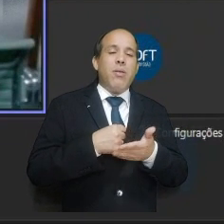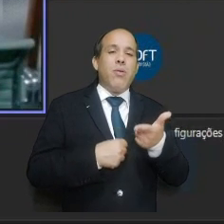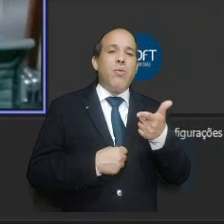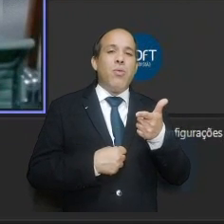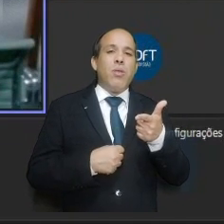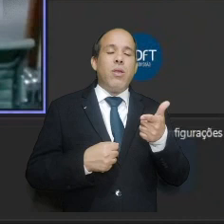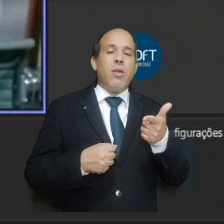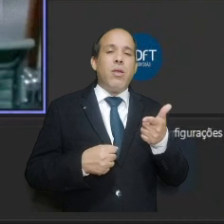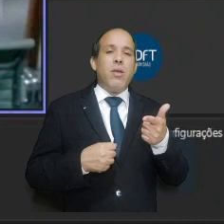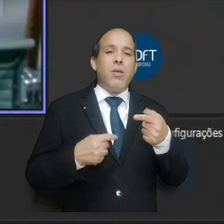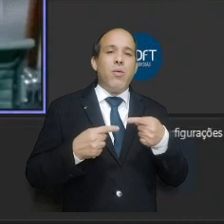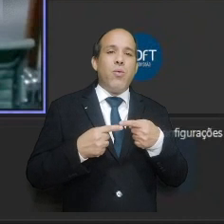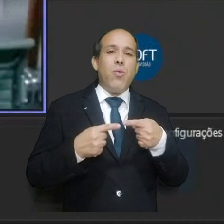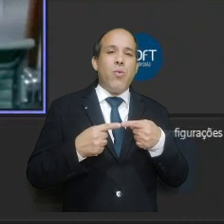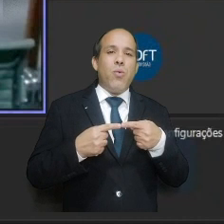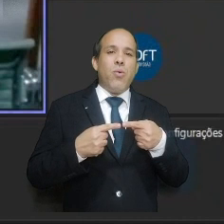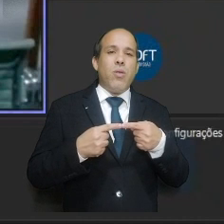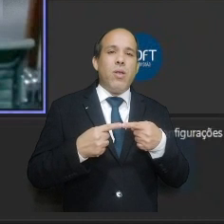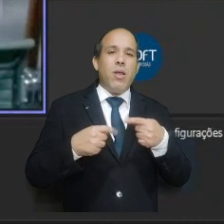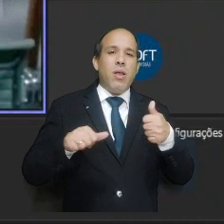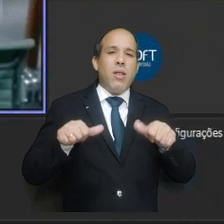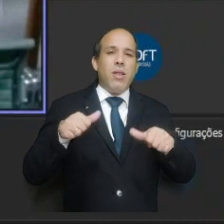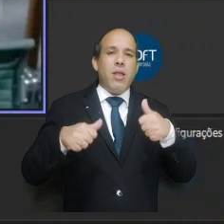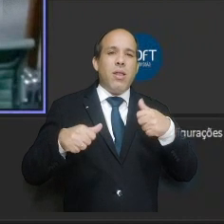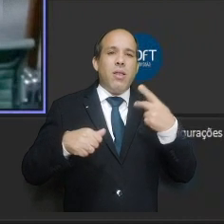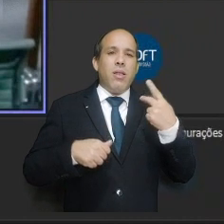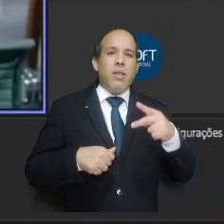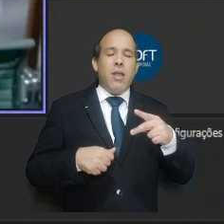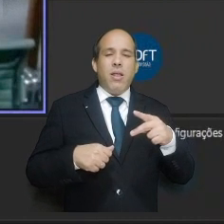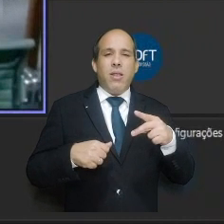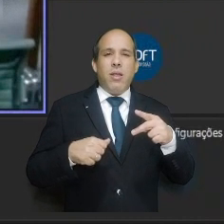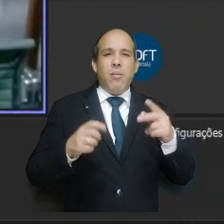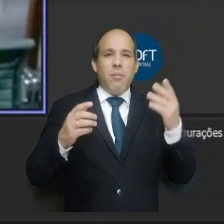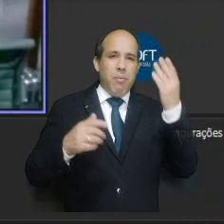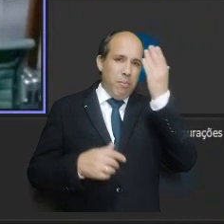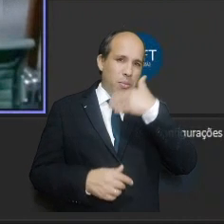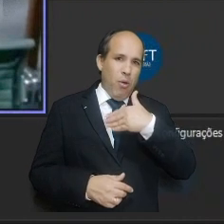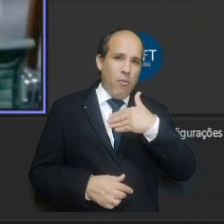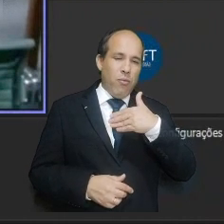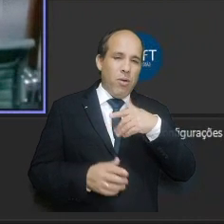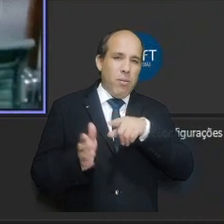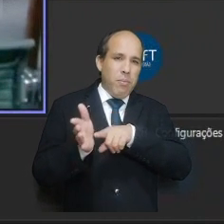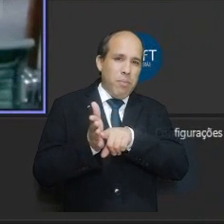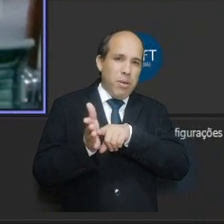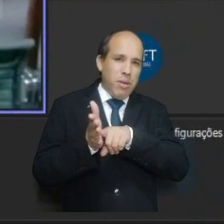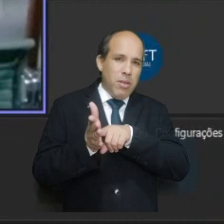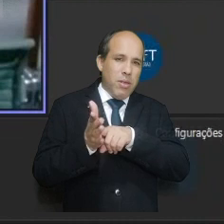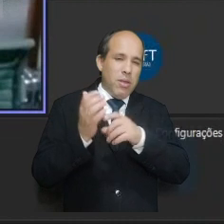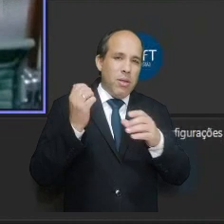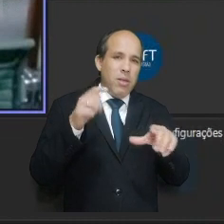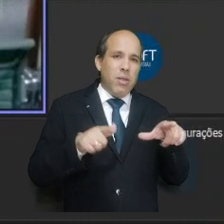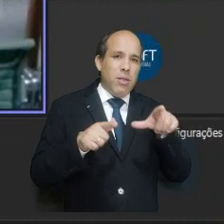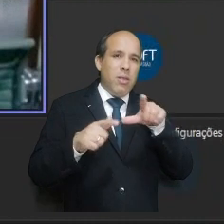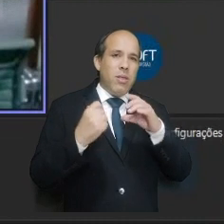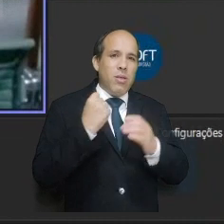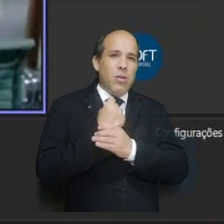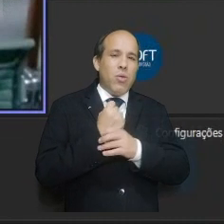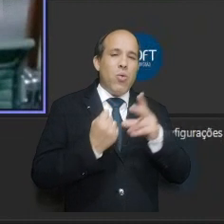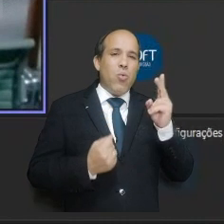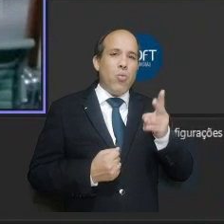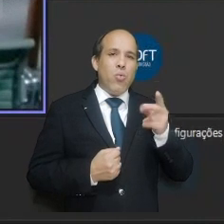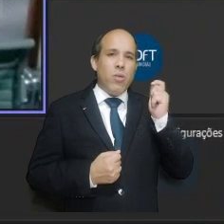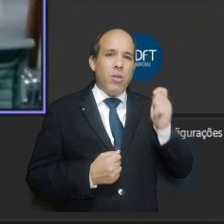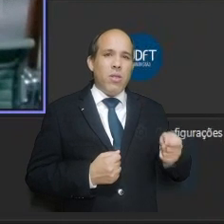mas a base é o seguinte: não cabendo análise a realização desta prova pericial em sede de mandado de segurança,